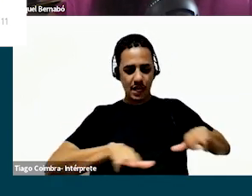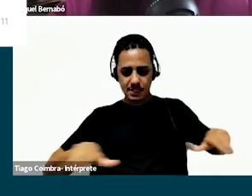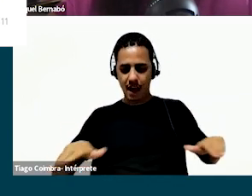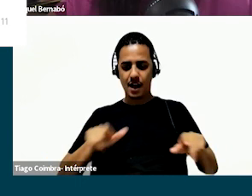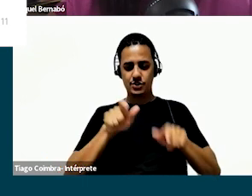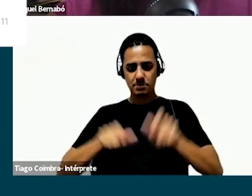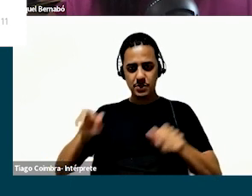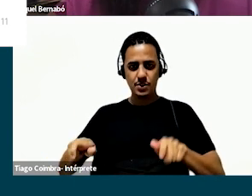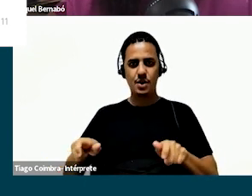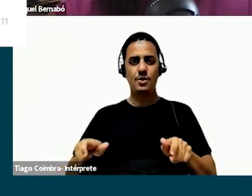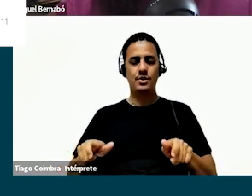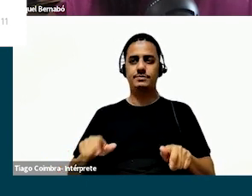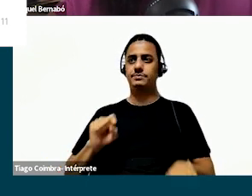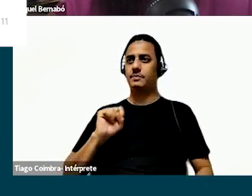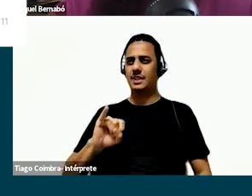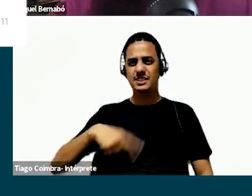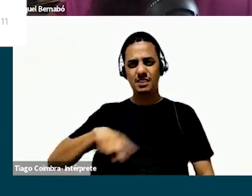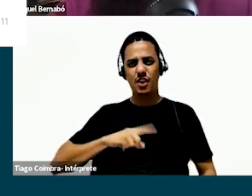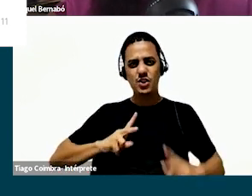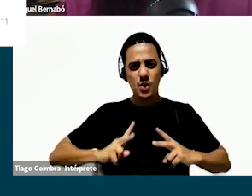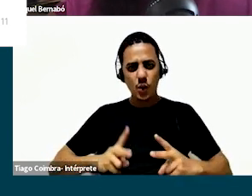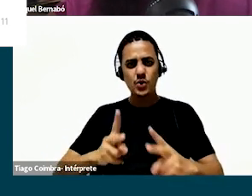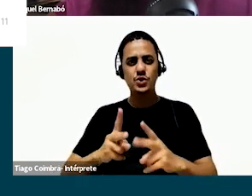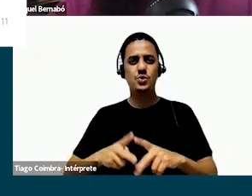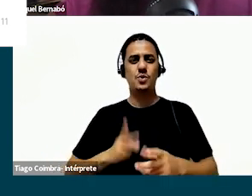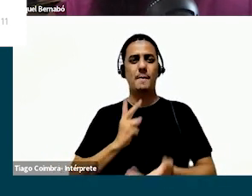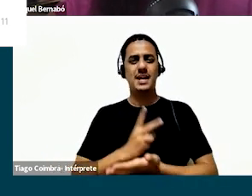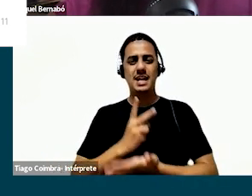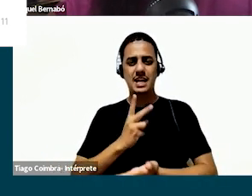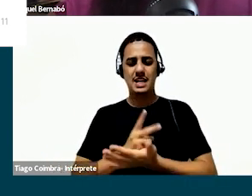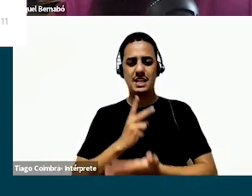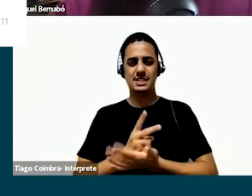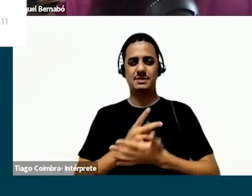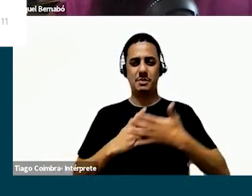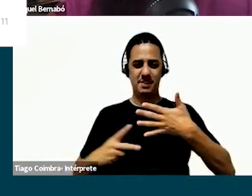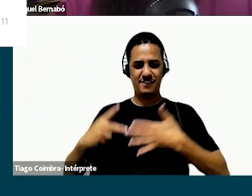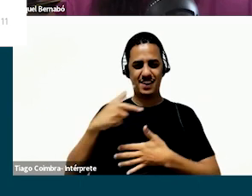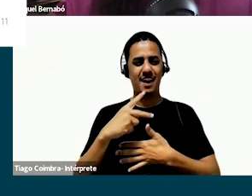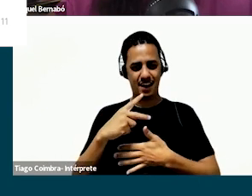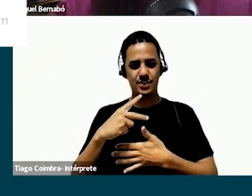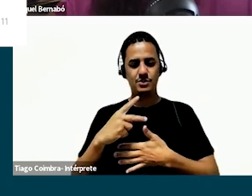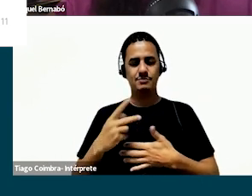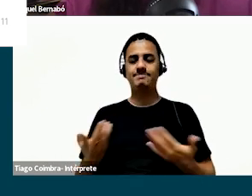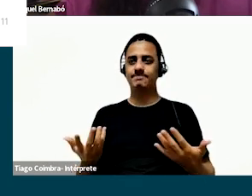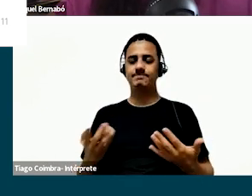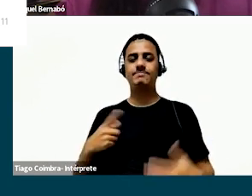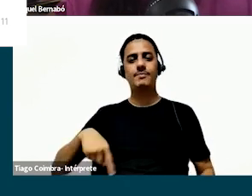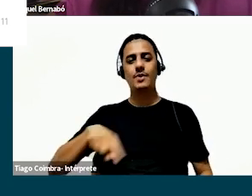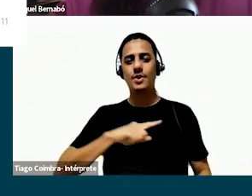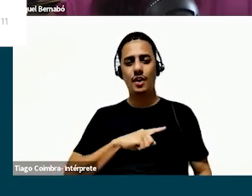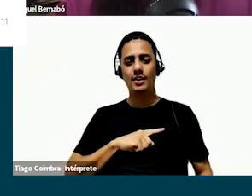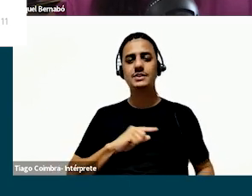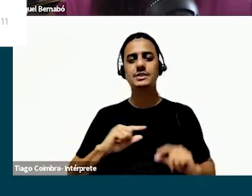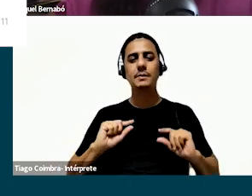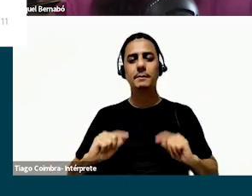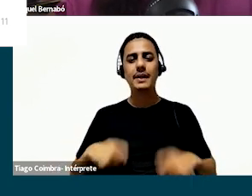tecnologia que seja tão diverso e que inclua tantas pessoas como deve ser, e a gente continua operando na manutenção dessa posição de privilégio que a